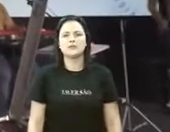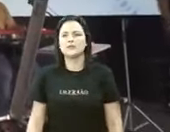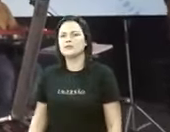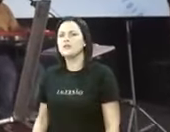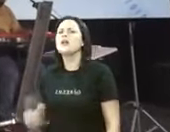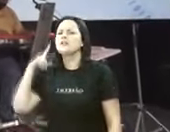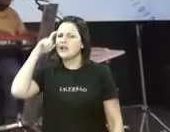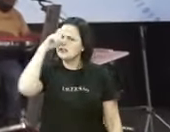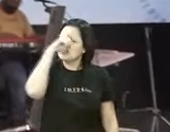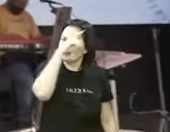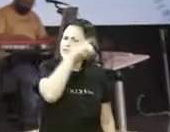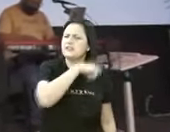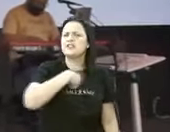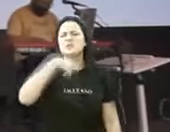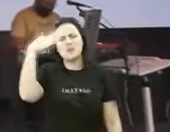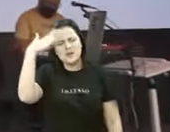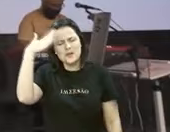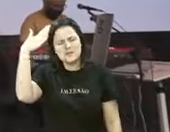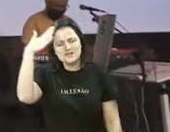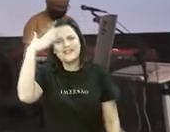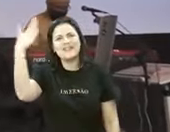Tá difícil, eu sei.